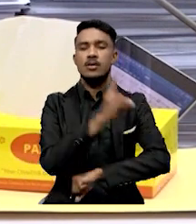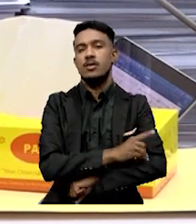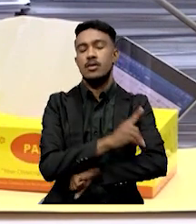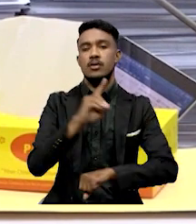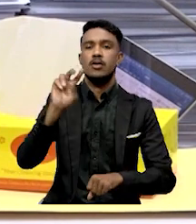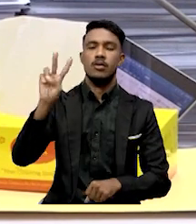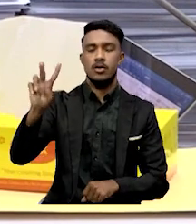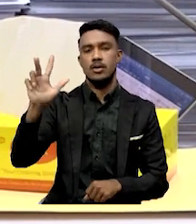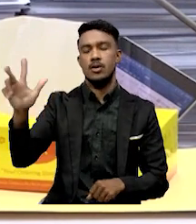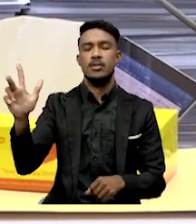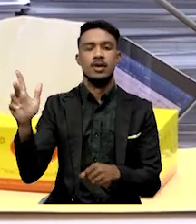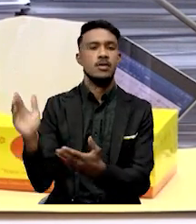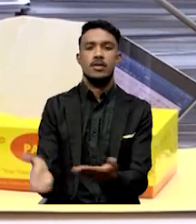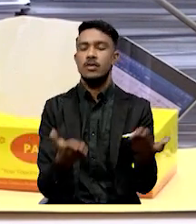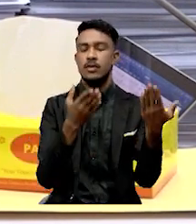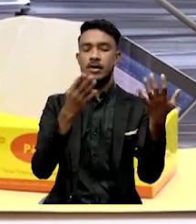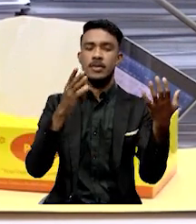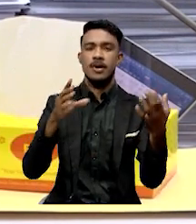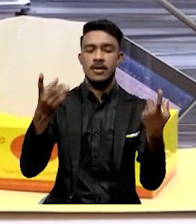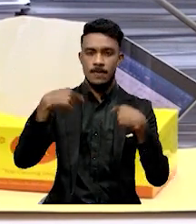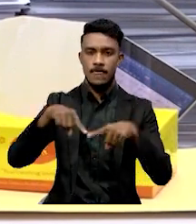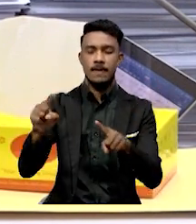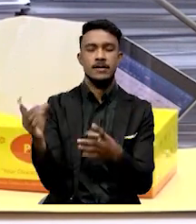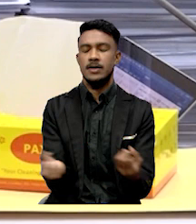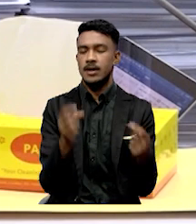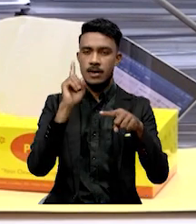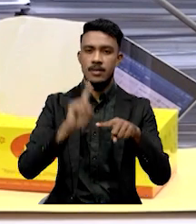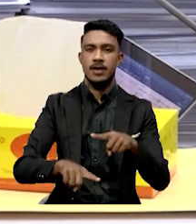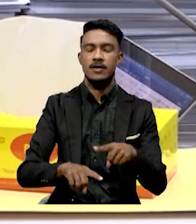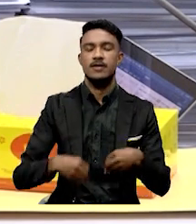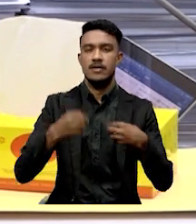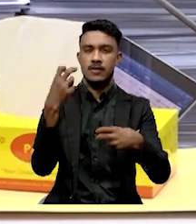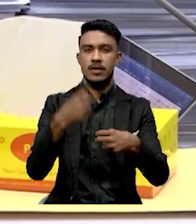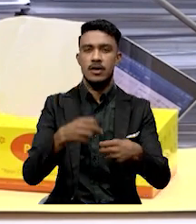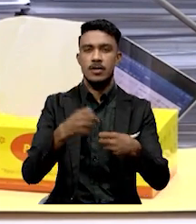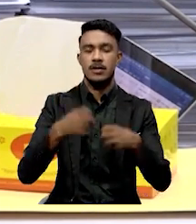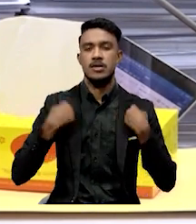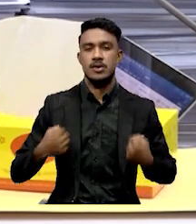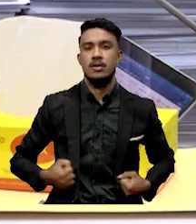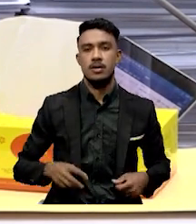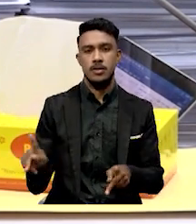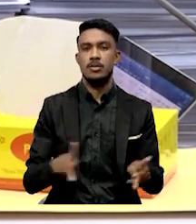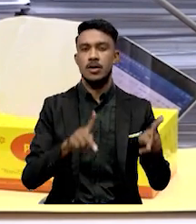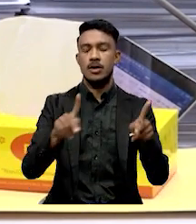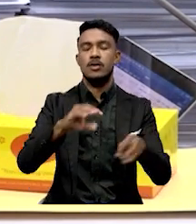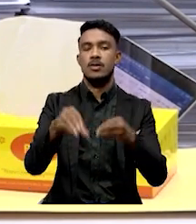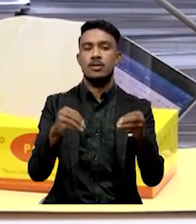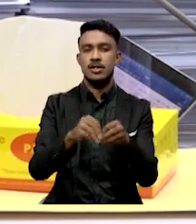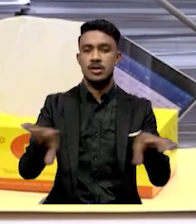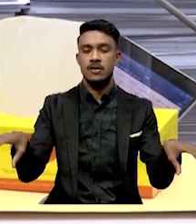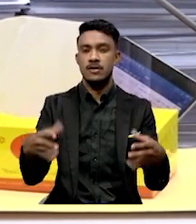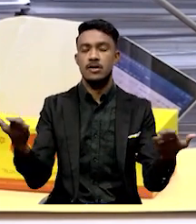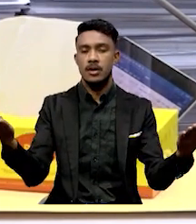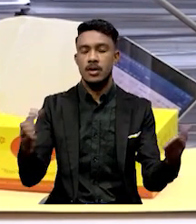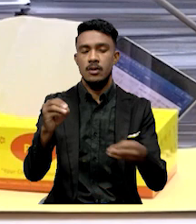Xernabé batula lixo. E da nesse foi impacto ba saúde pública. Kona ba trabalhador e Xernabé que serviço ba recolhimento lixo. E na